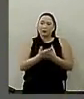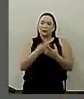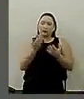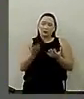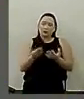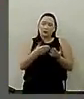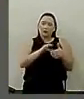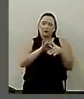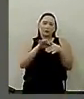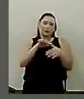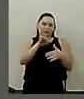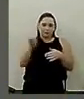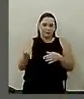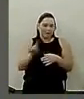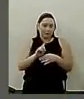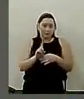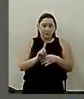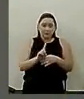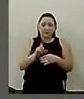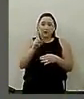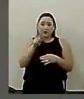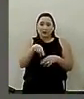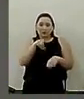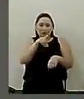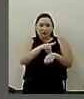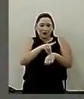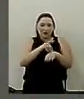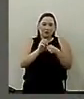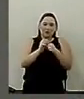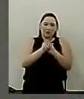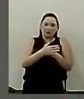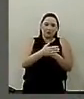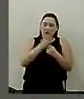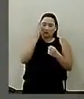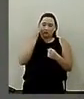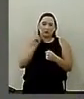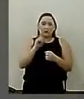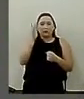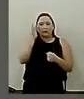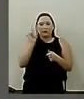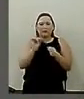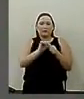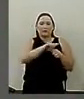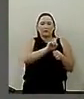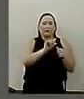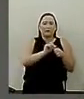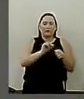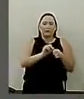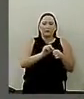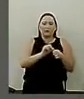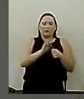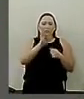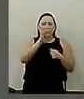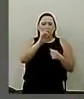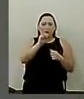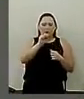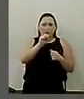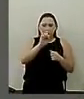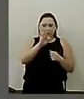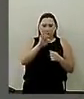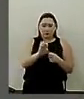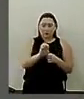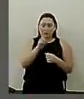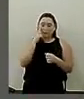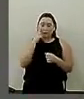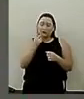Não sabemos se é Covid, se é dengue, se é outra febre. Amanhã ele irá ao médico. Vamos orar por